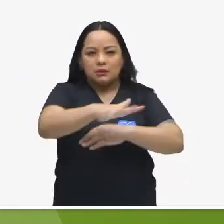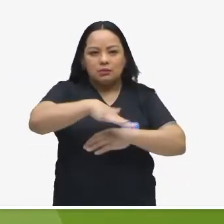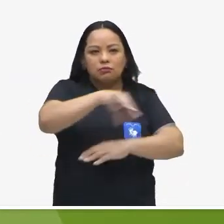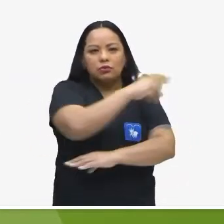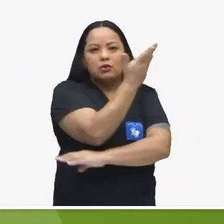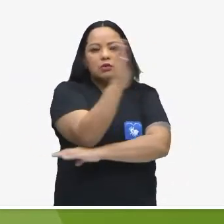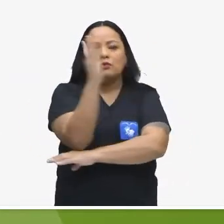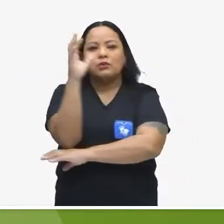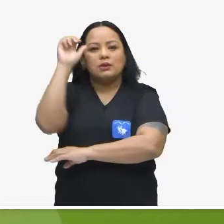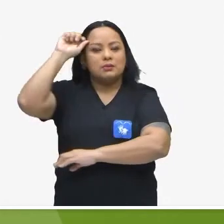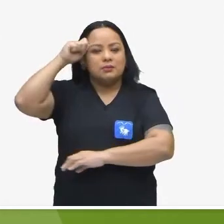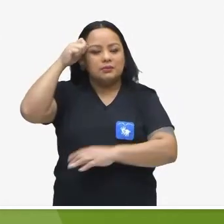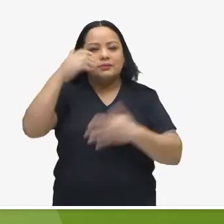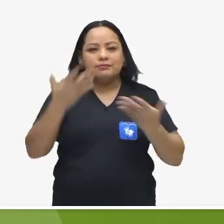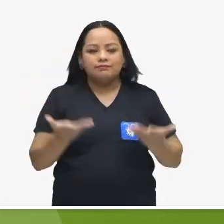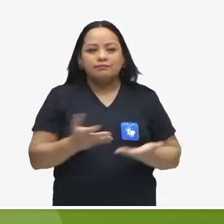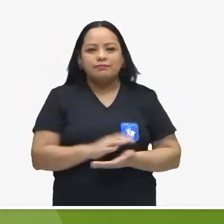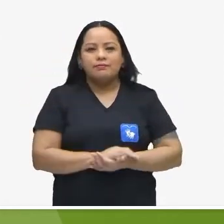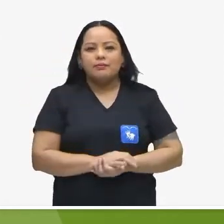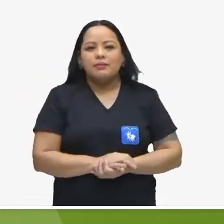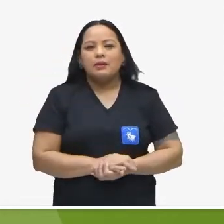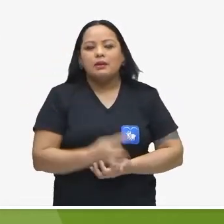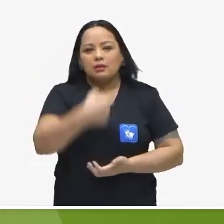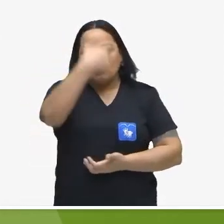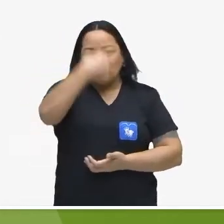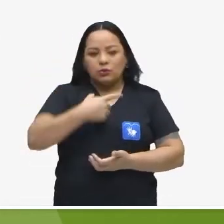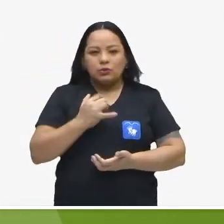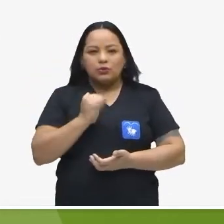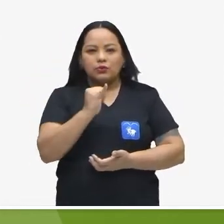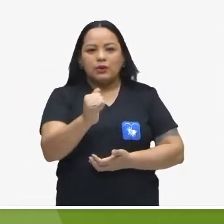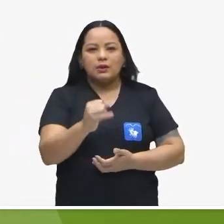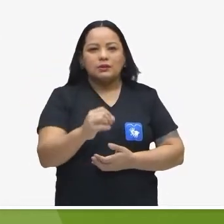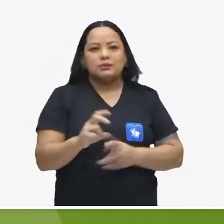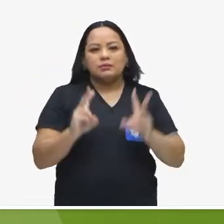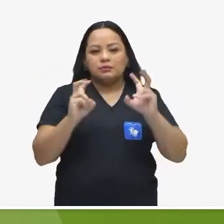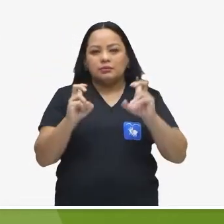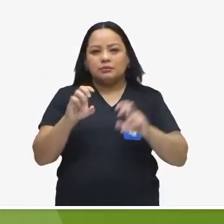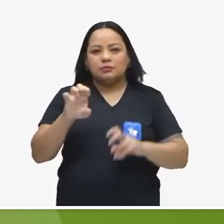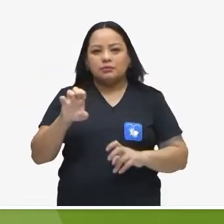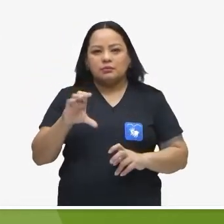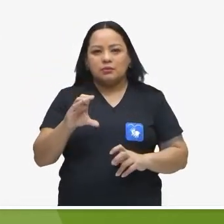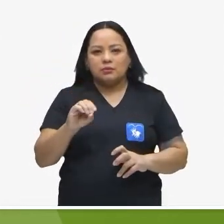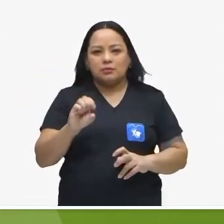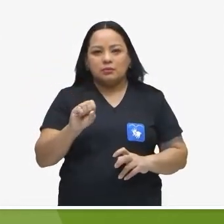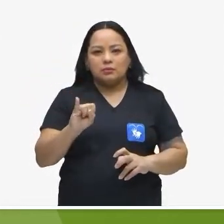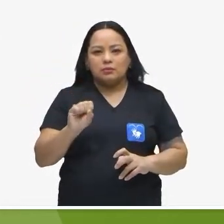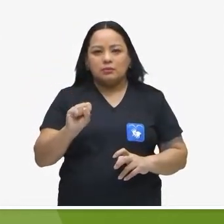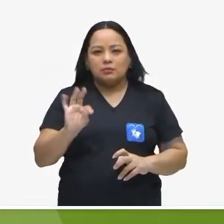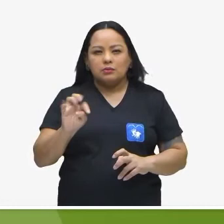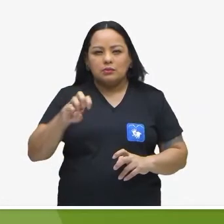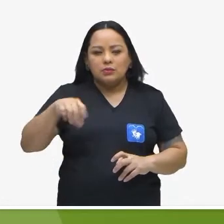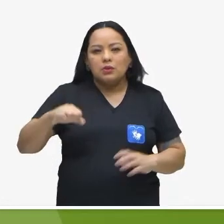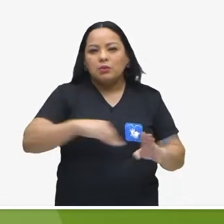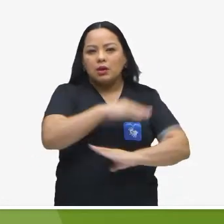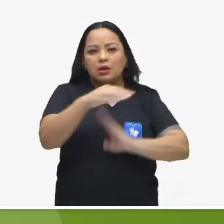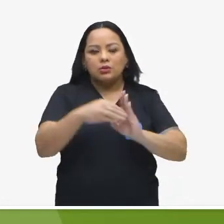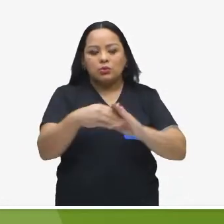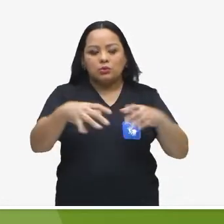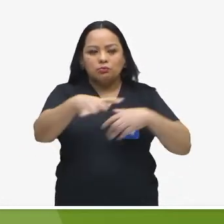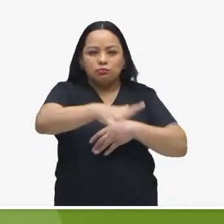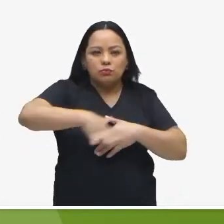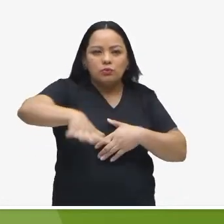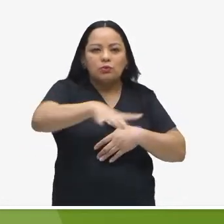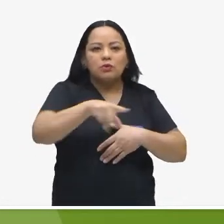africana, certo? Então, quando eu falo em ecossistema, eu estou falando de todo o ambiente, como